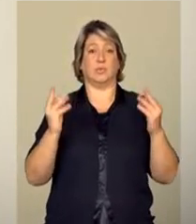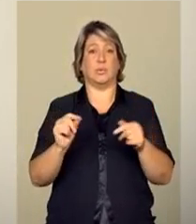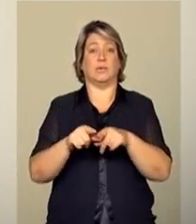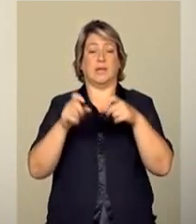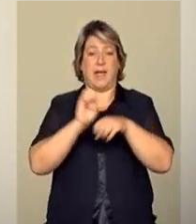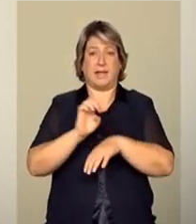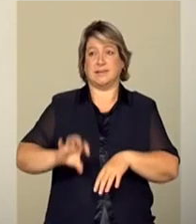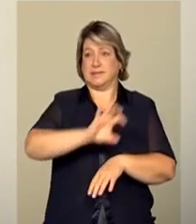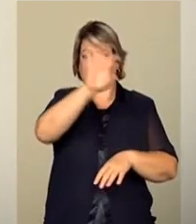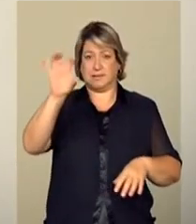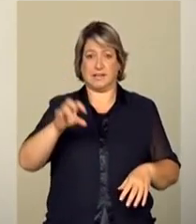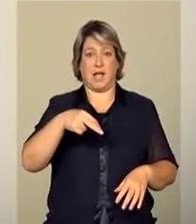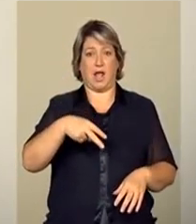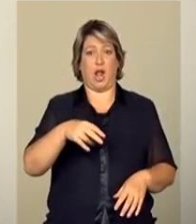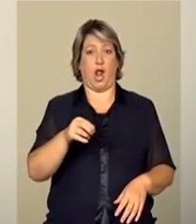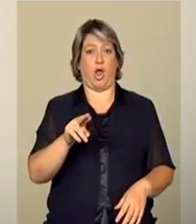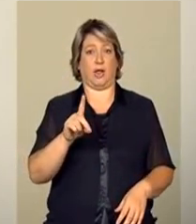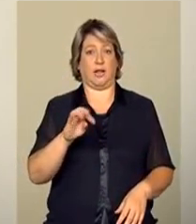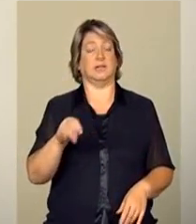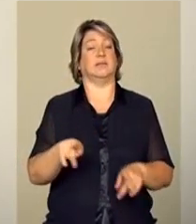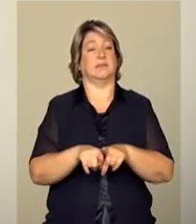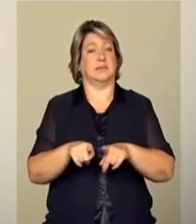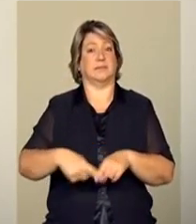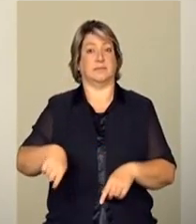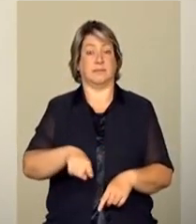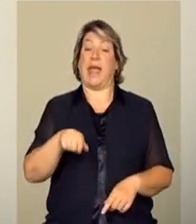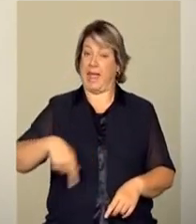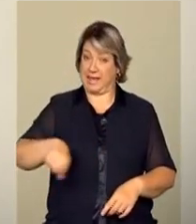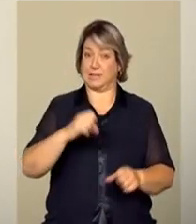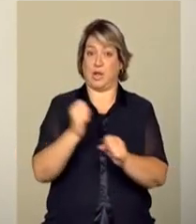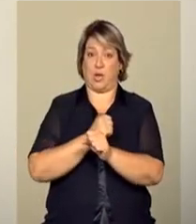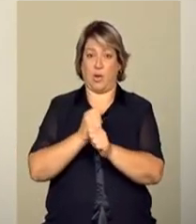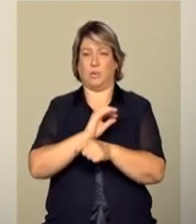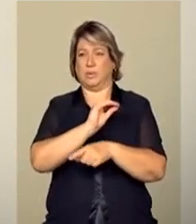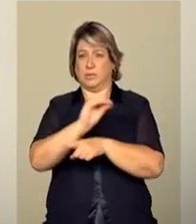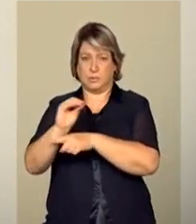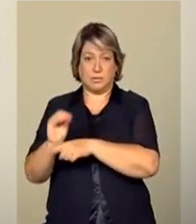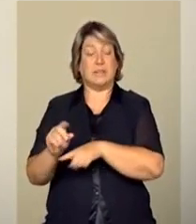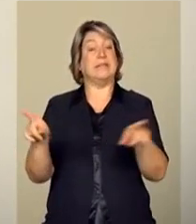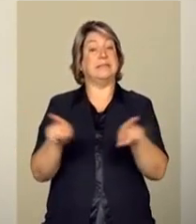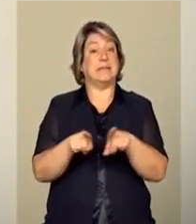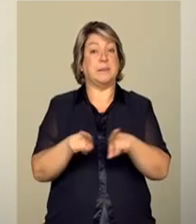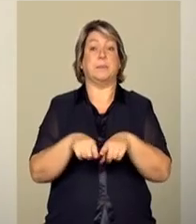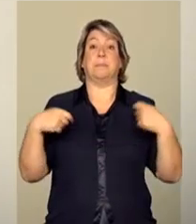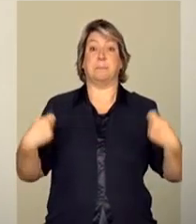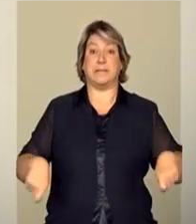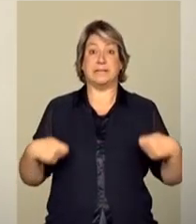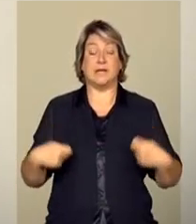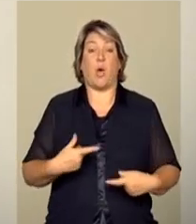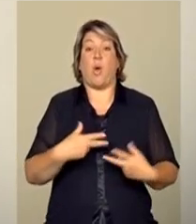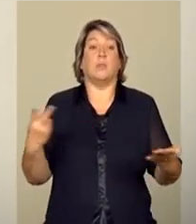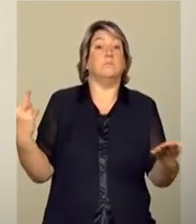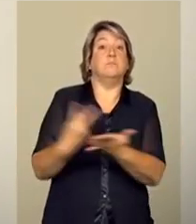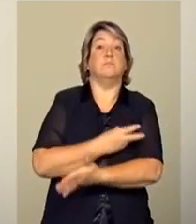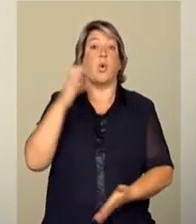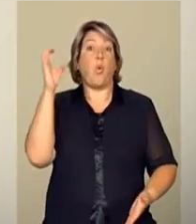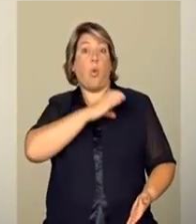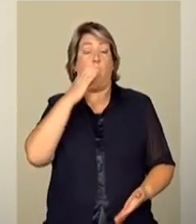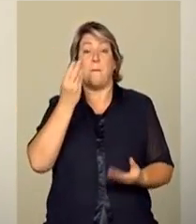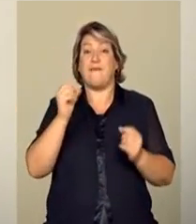nordestina além dessas ações estruturantes Luciano são necessárias também ações emergenciais